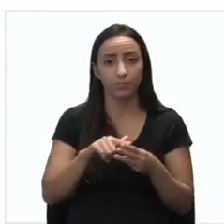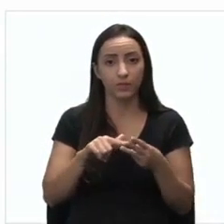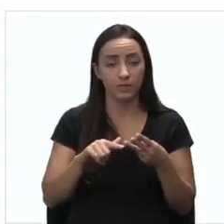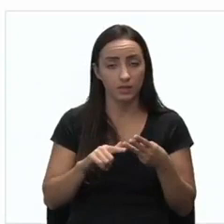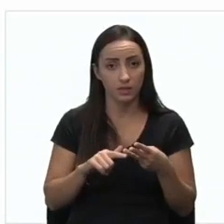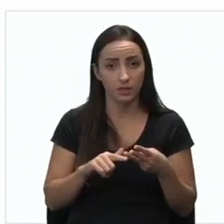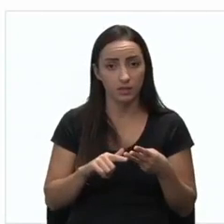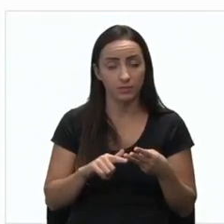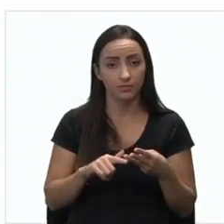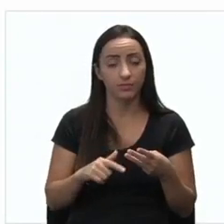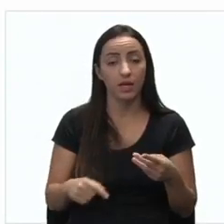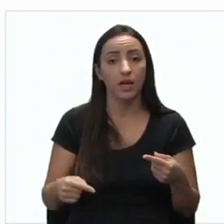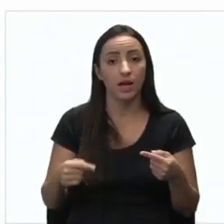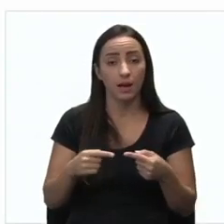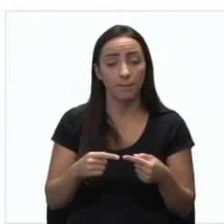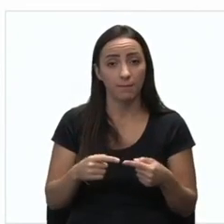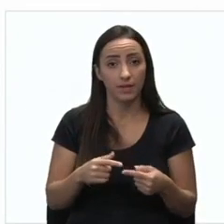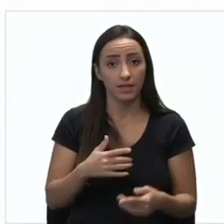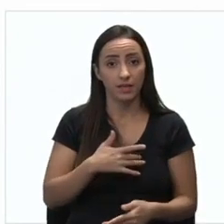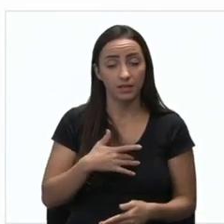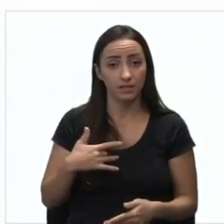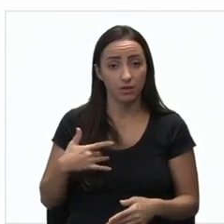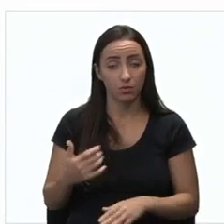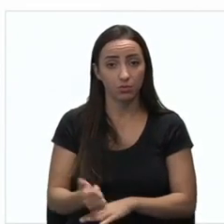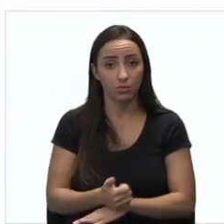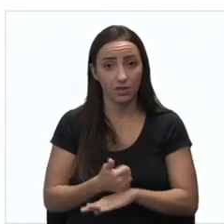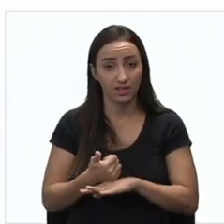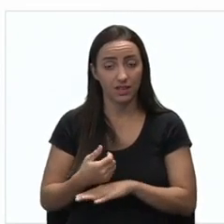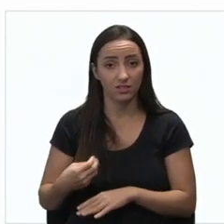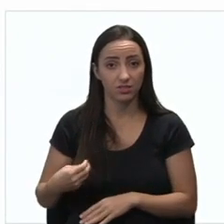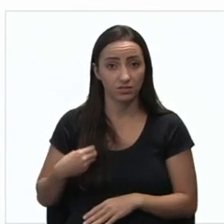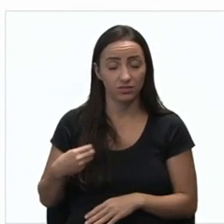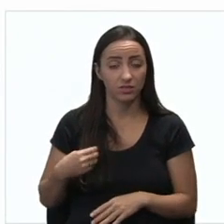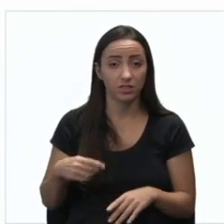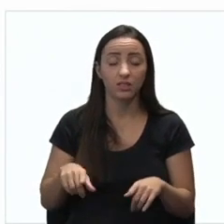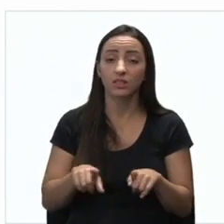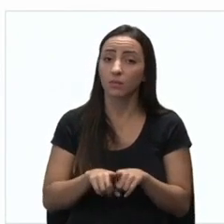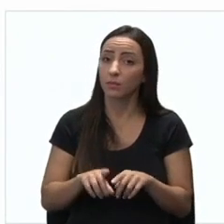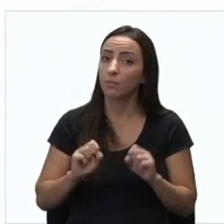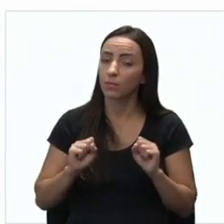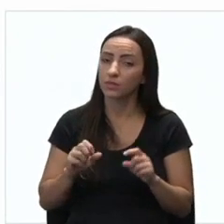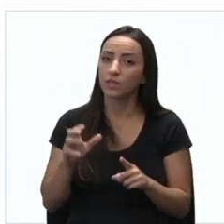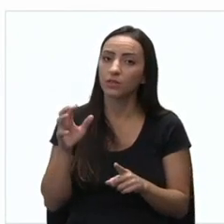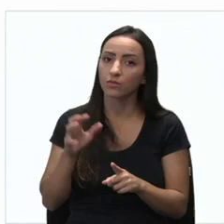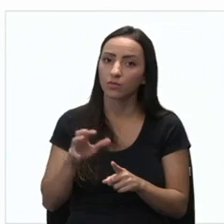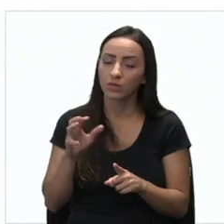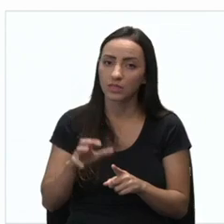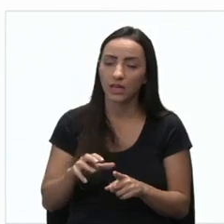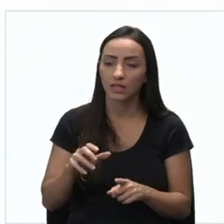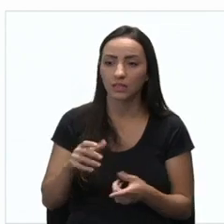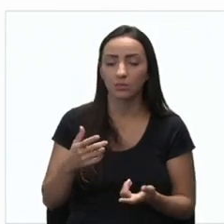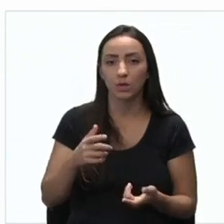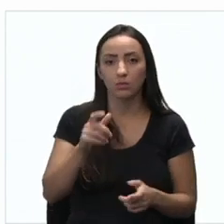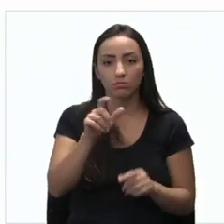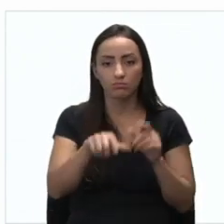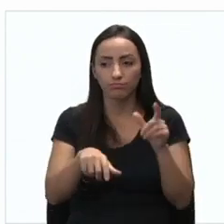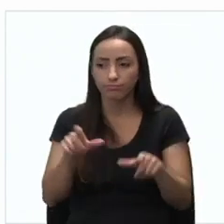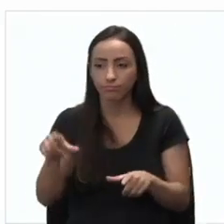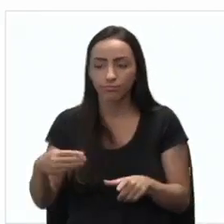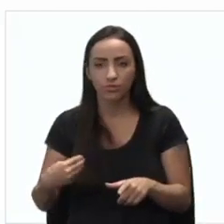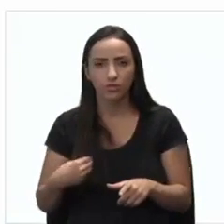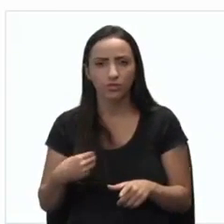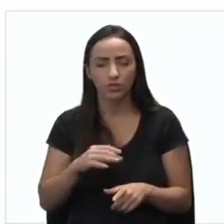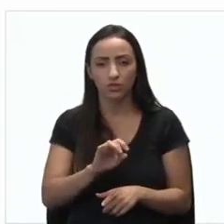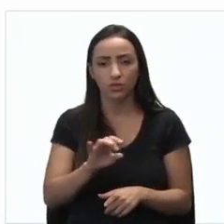a qualidade de vida ao mesmo tempo em que são influenciadas pelo modo de vida de cada indivíduo.